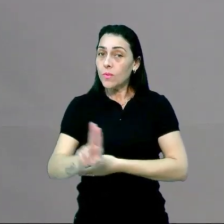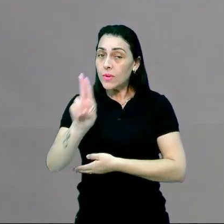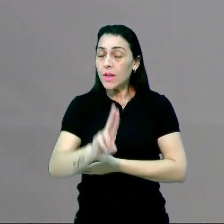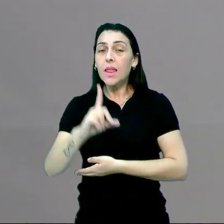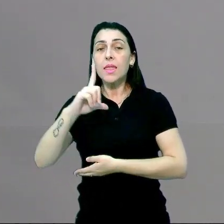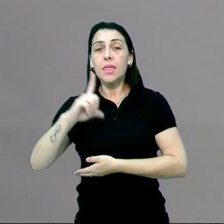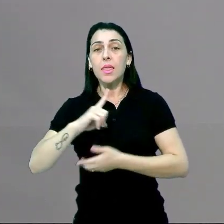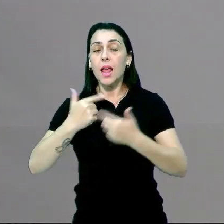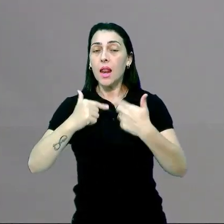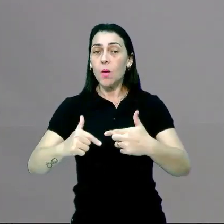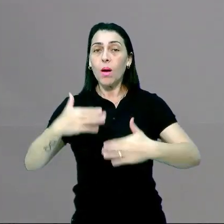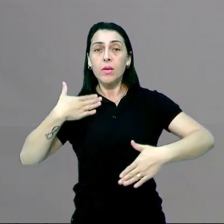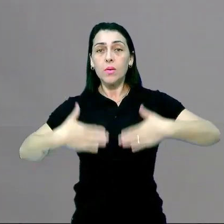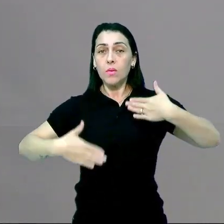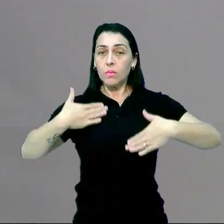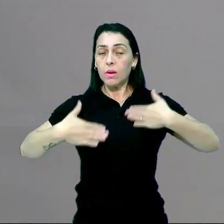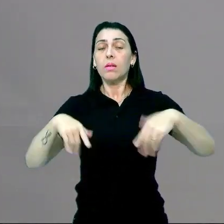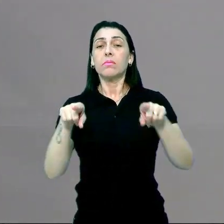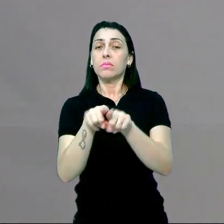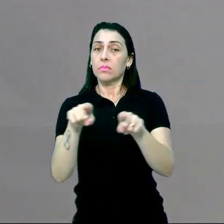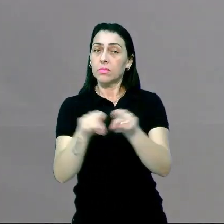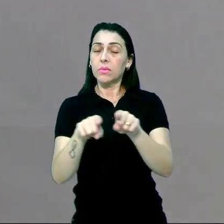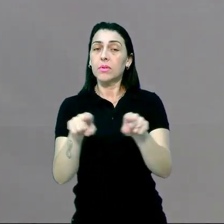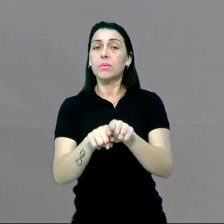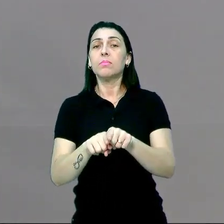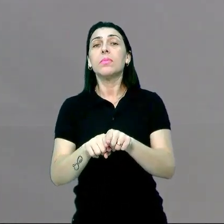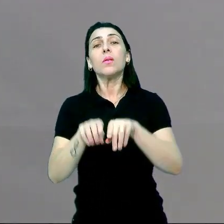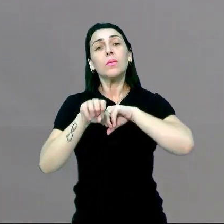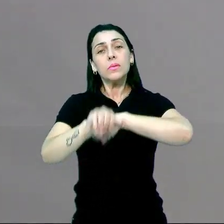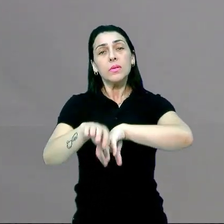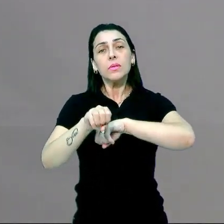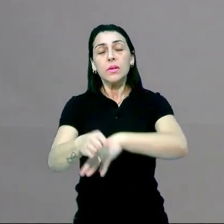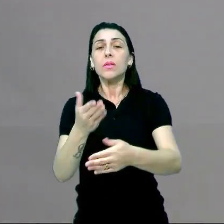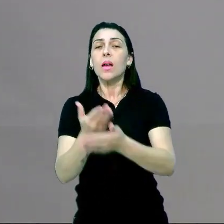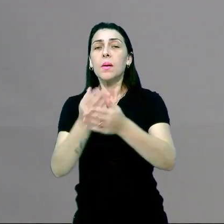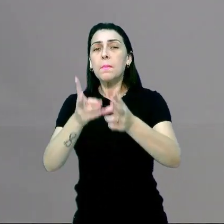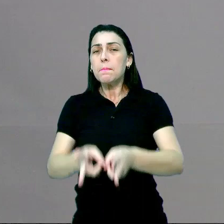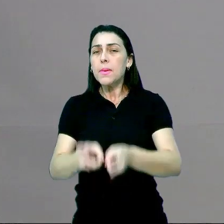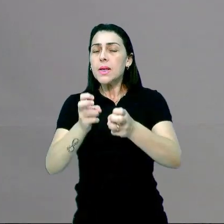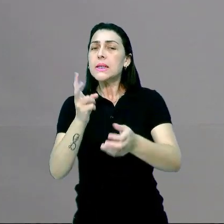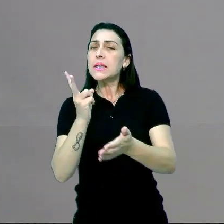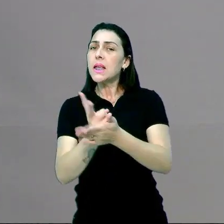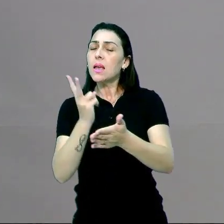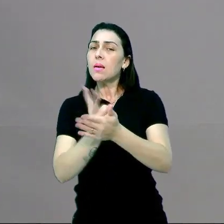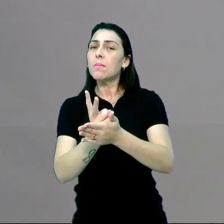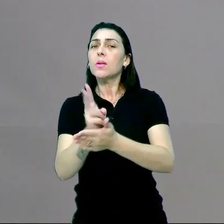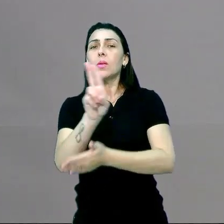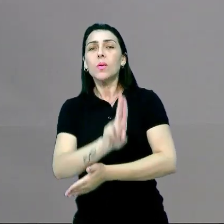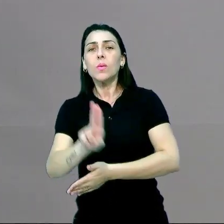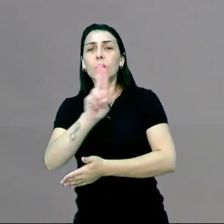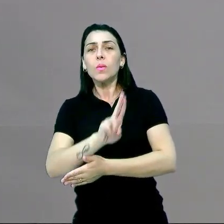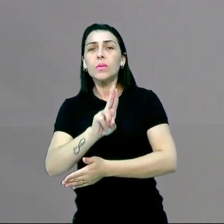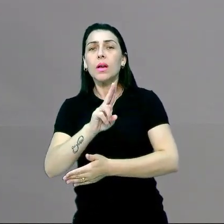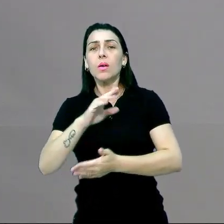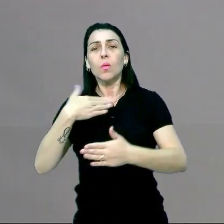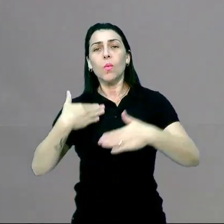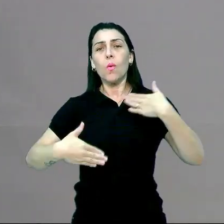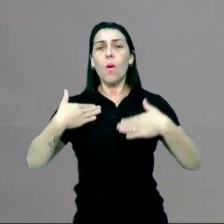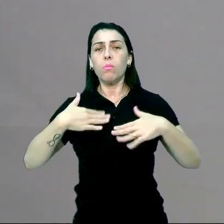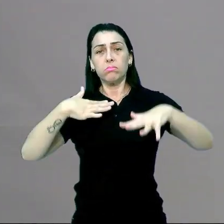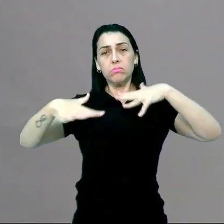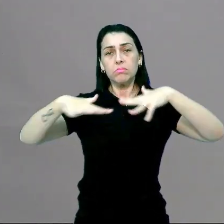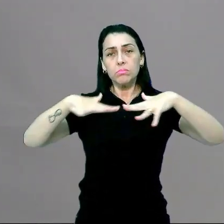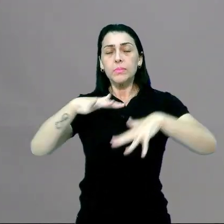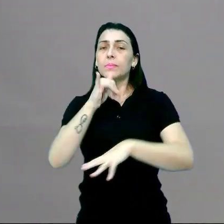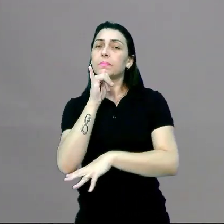Eu tenho linguagem corporal. A todo momento, quando eu ministro a minha aula, observe que eu estou sempre utilizando a linguagem corporal. É